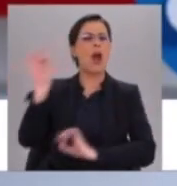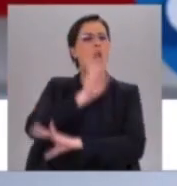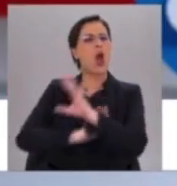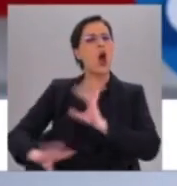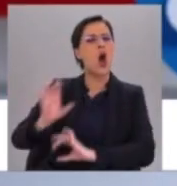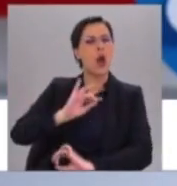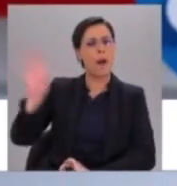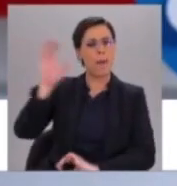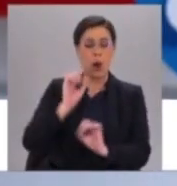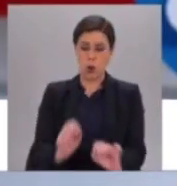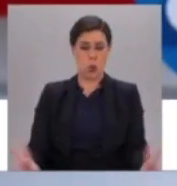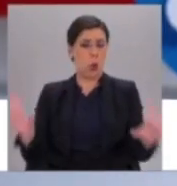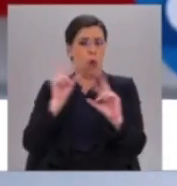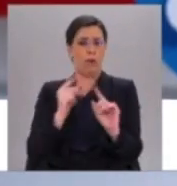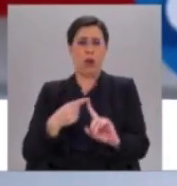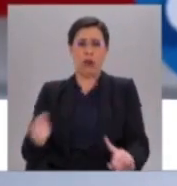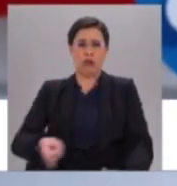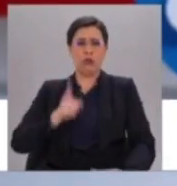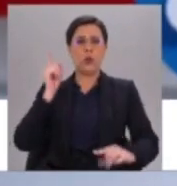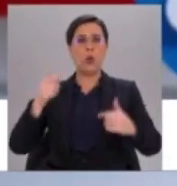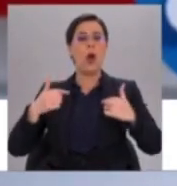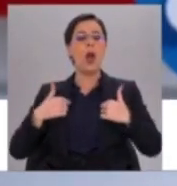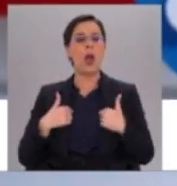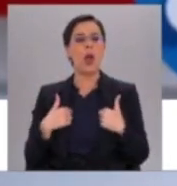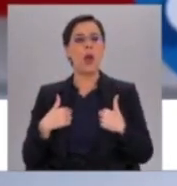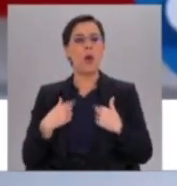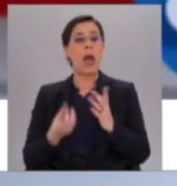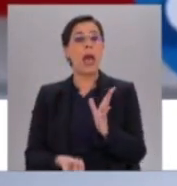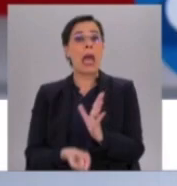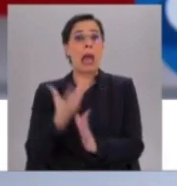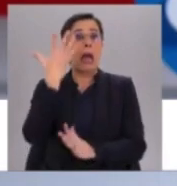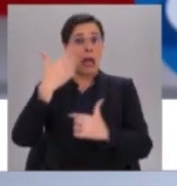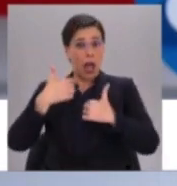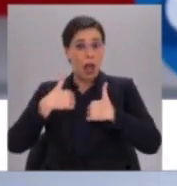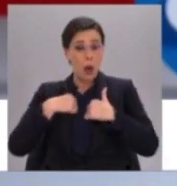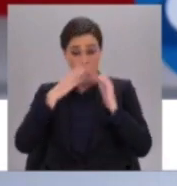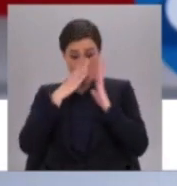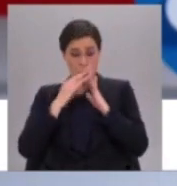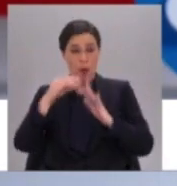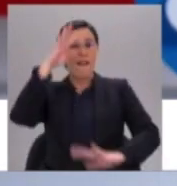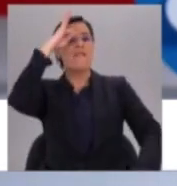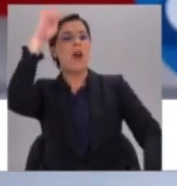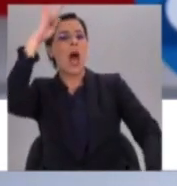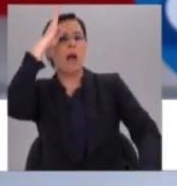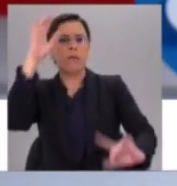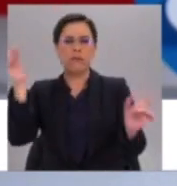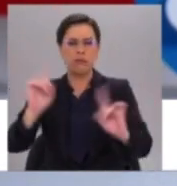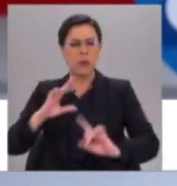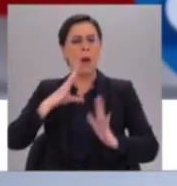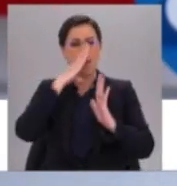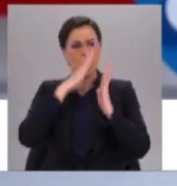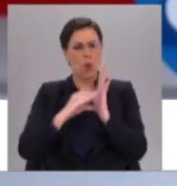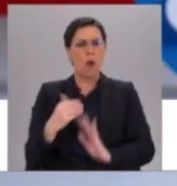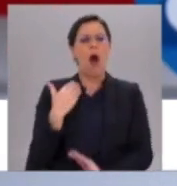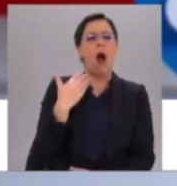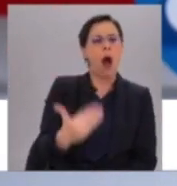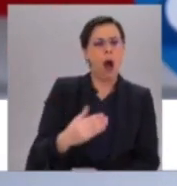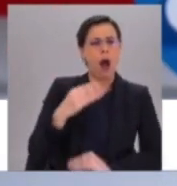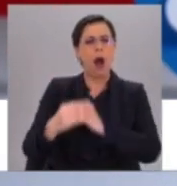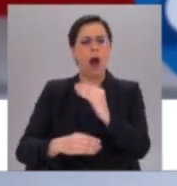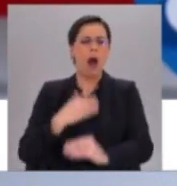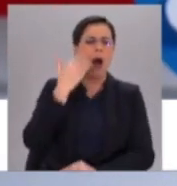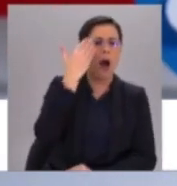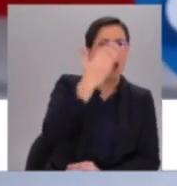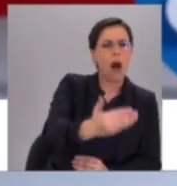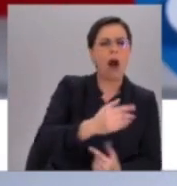dos países europeus isso não é novidade nenhuma eu não estou eu não estou a criar uns o modelo fantasiosos este medo existe existe na